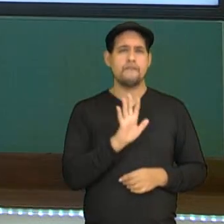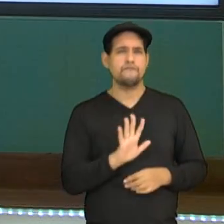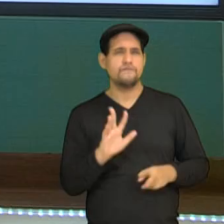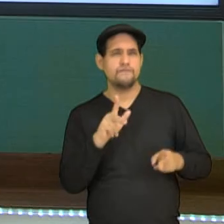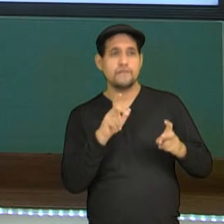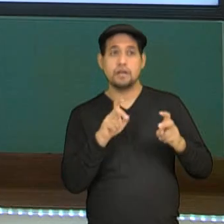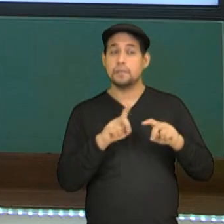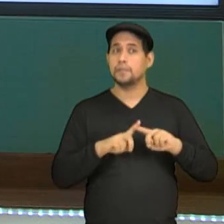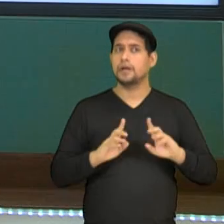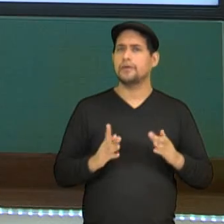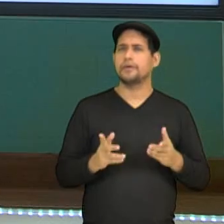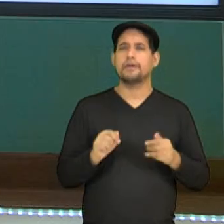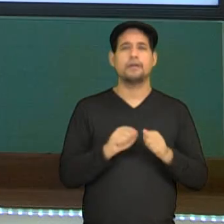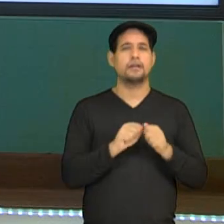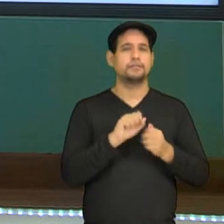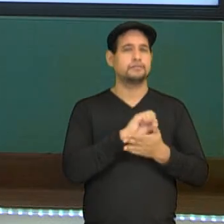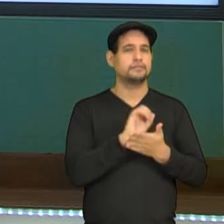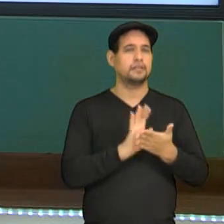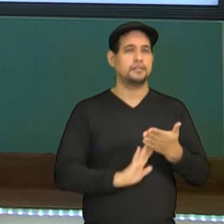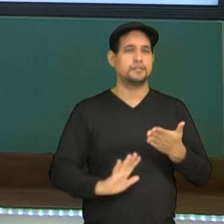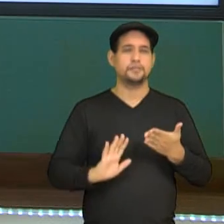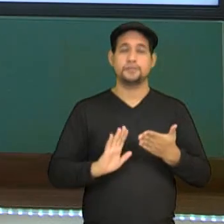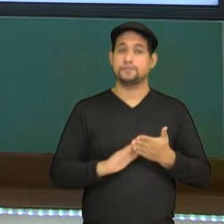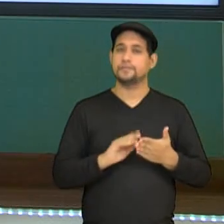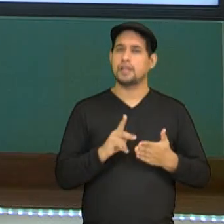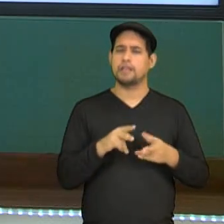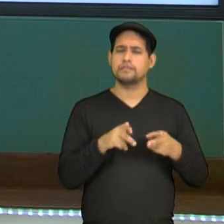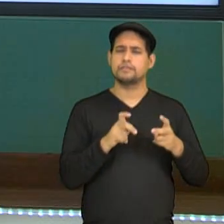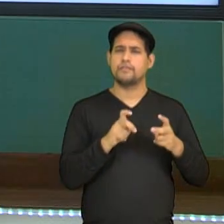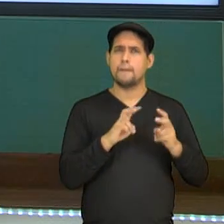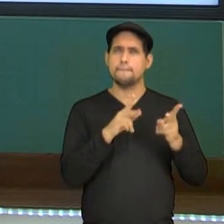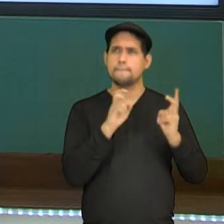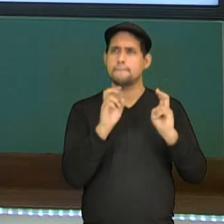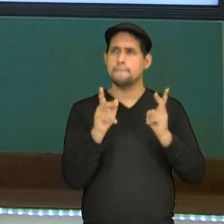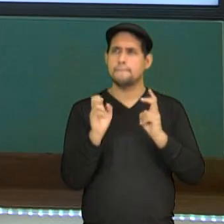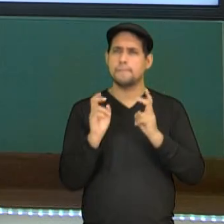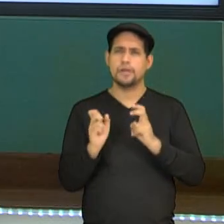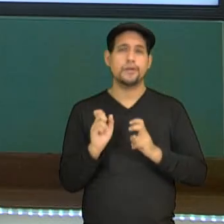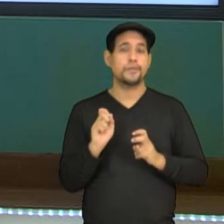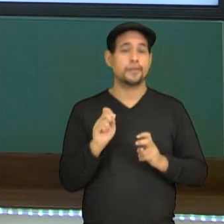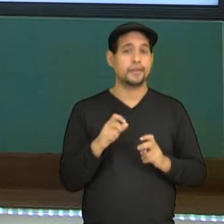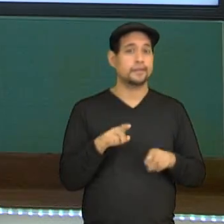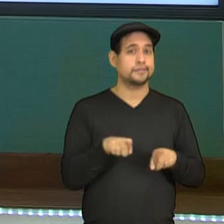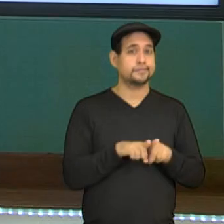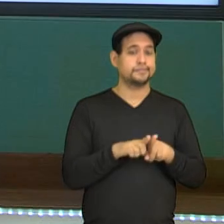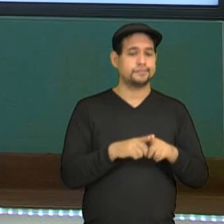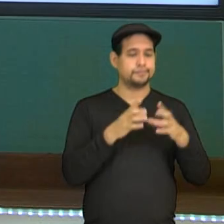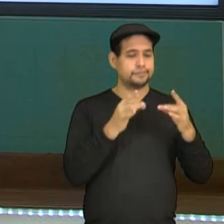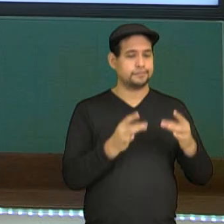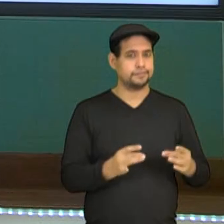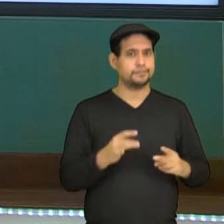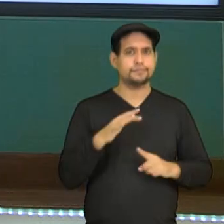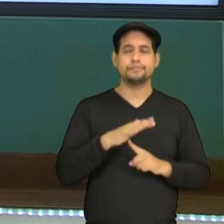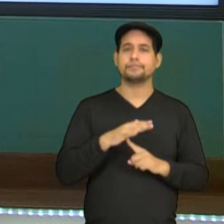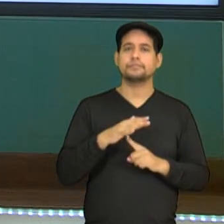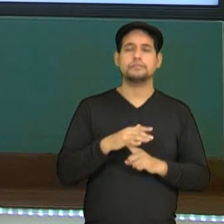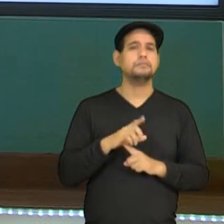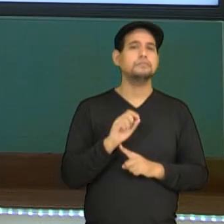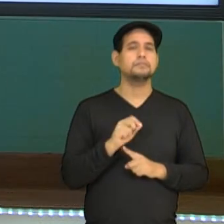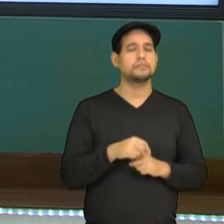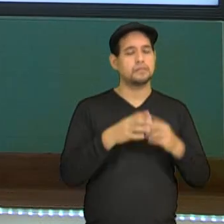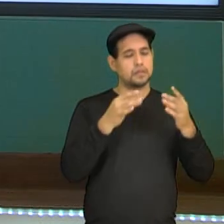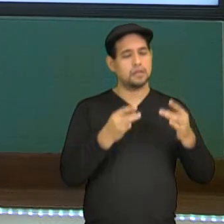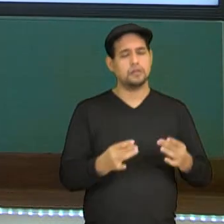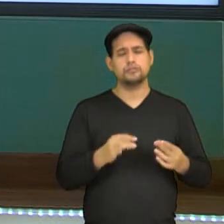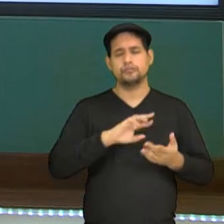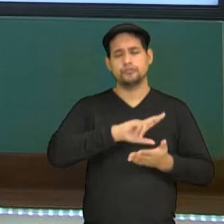aqui. Agora vamos para uma atividade. Nela você vai identificar, dentro do aspecto paranaense, os